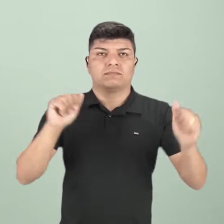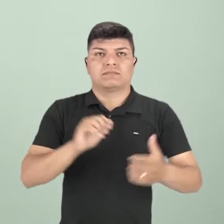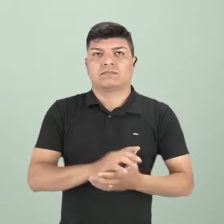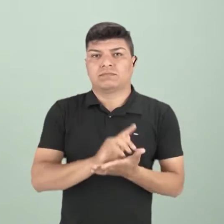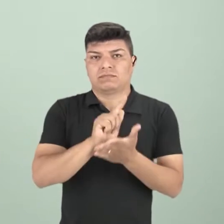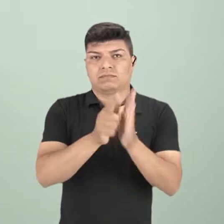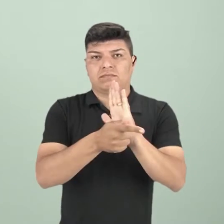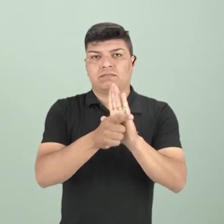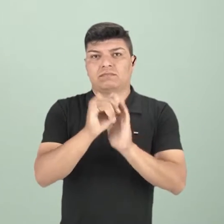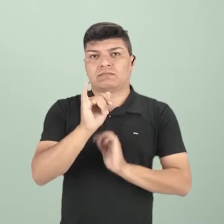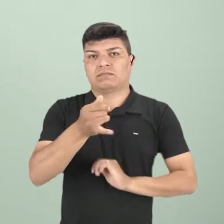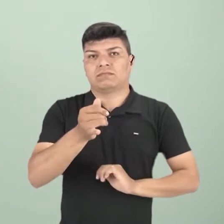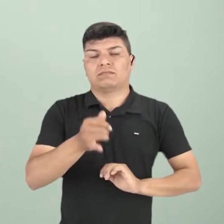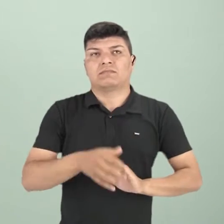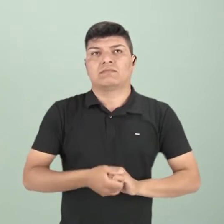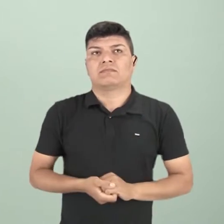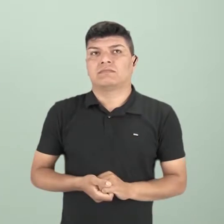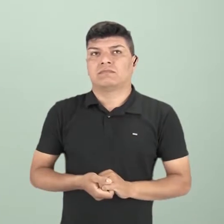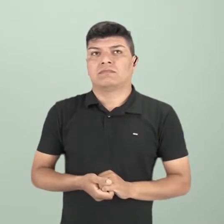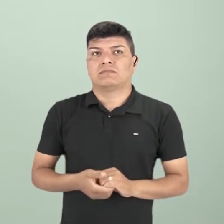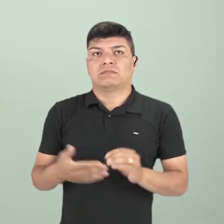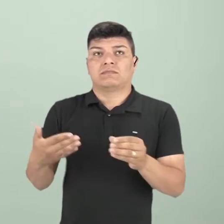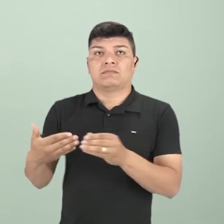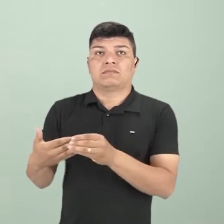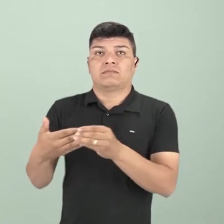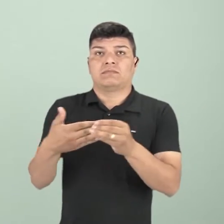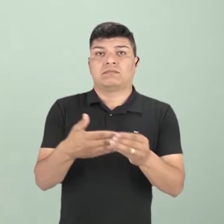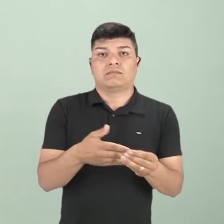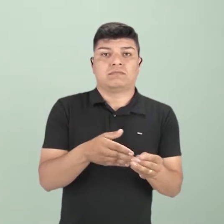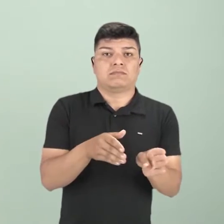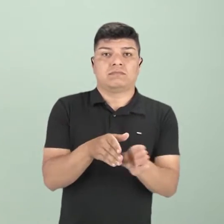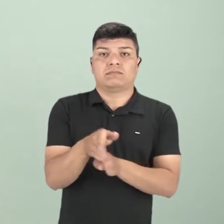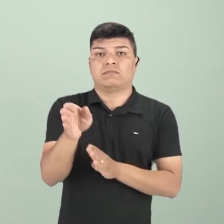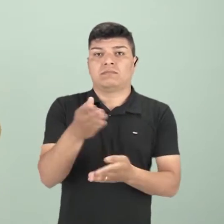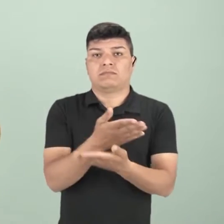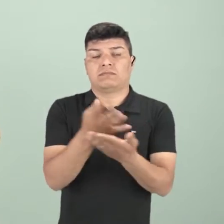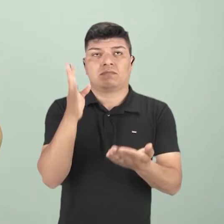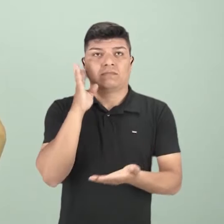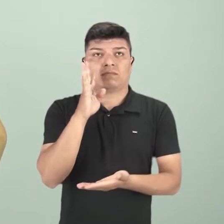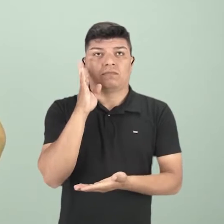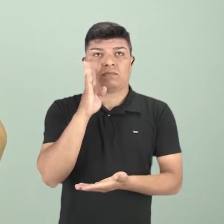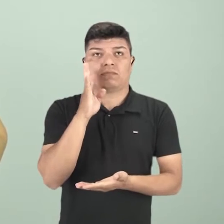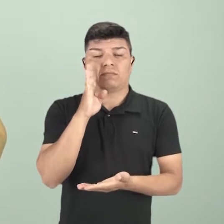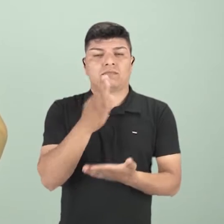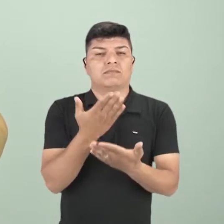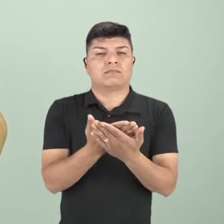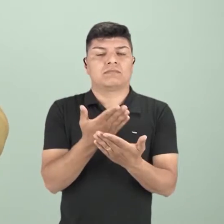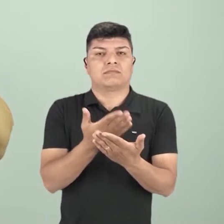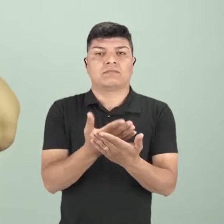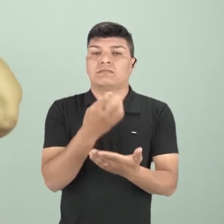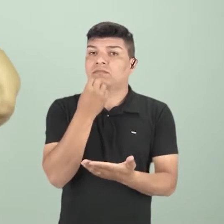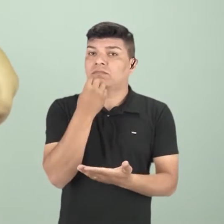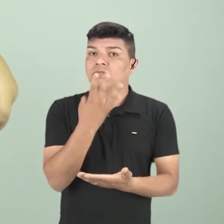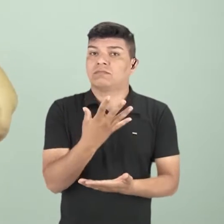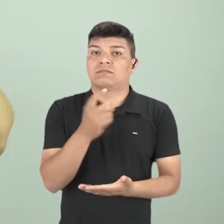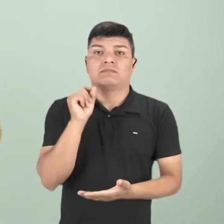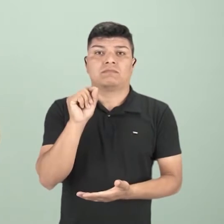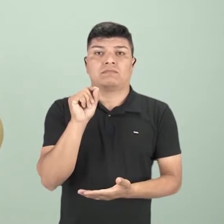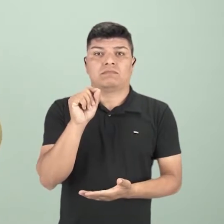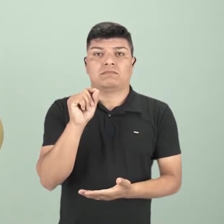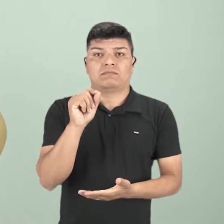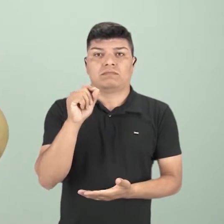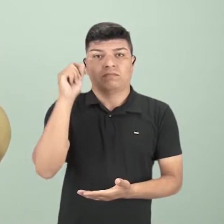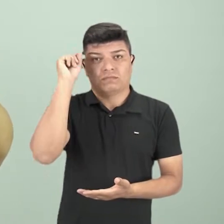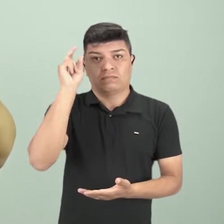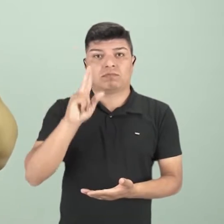narrativo. E aqui eu trago para vocês uma dica bem legal. Quando a gente estuda, é bom a gente ter uns gatilhos na